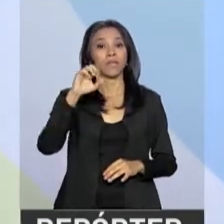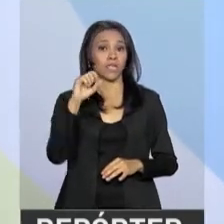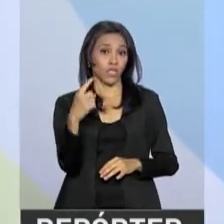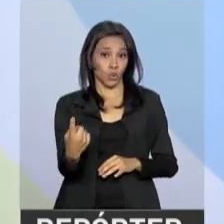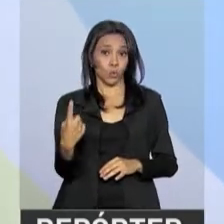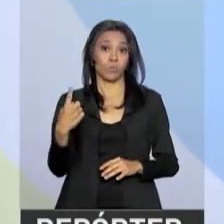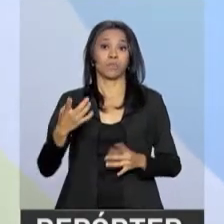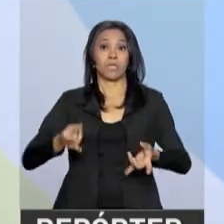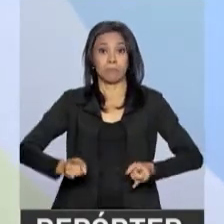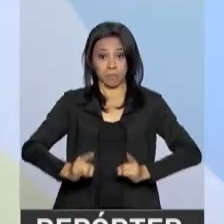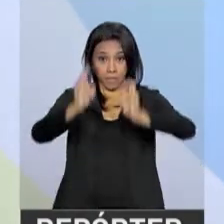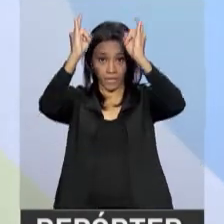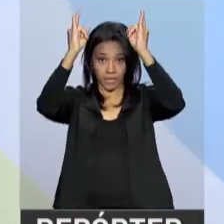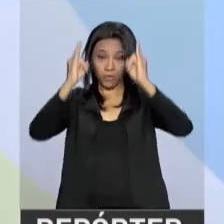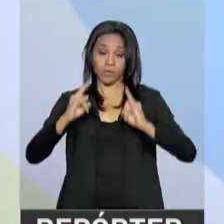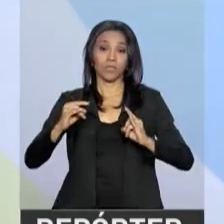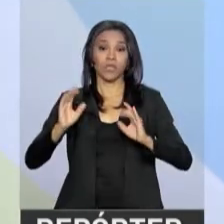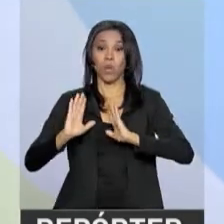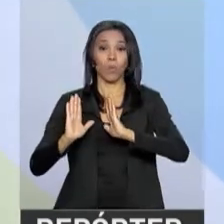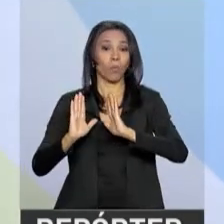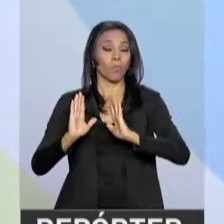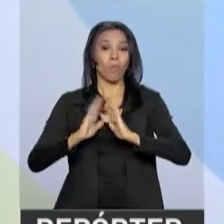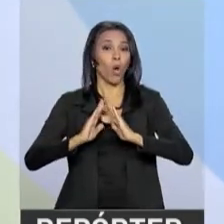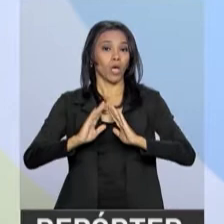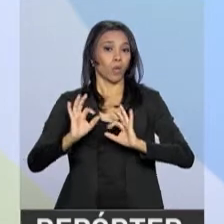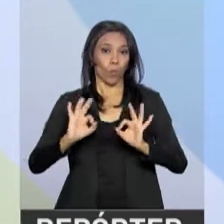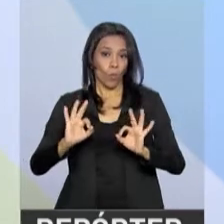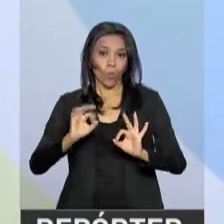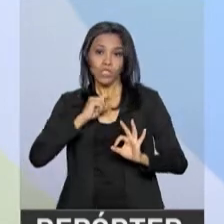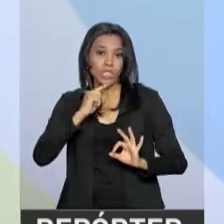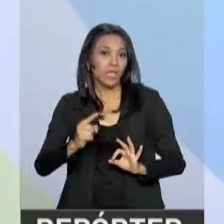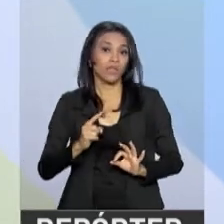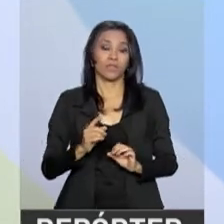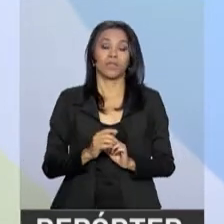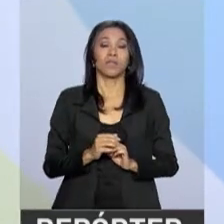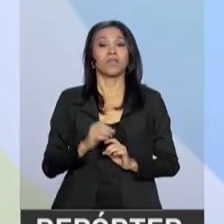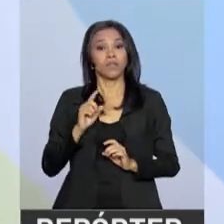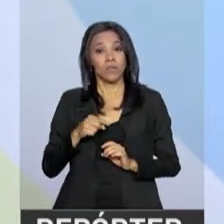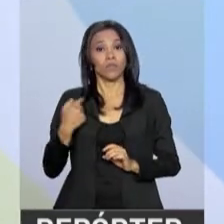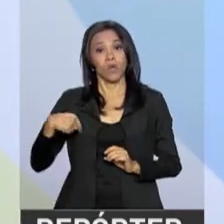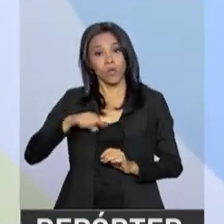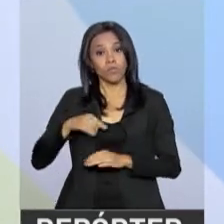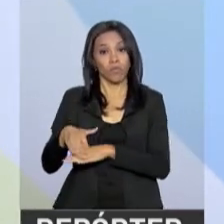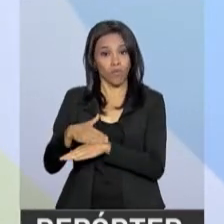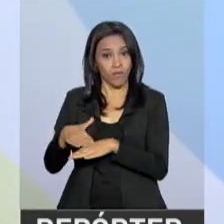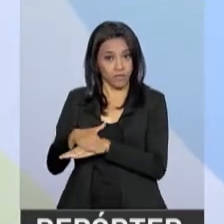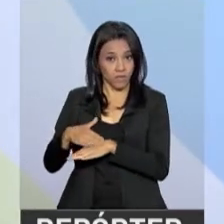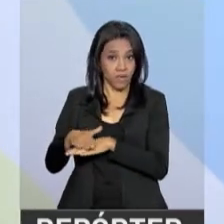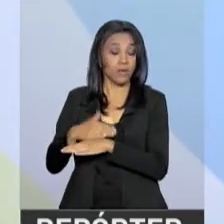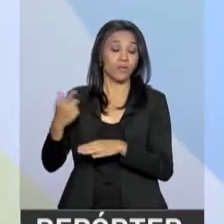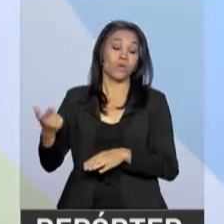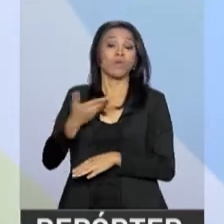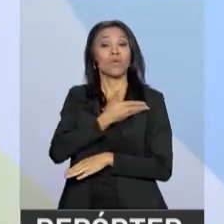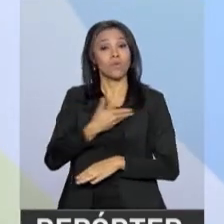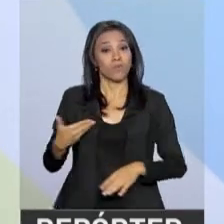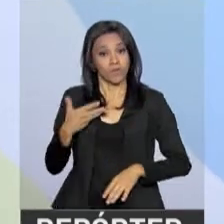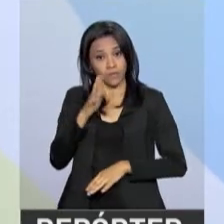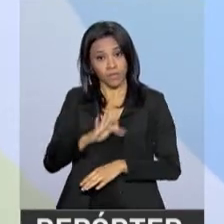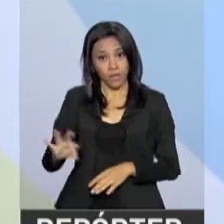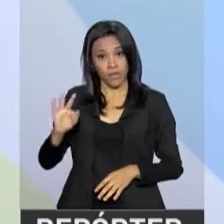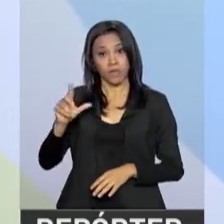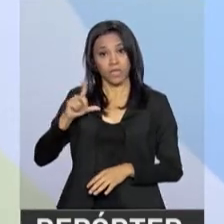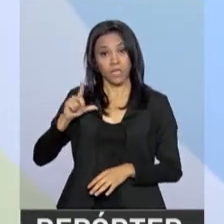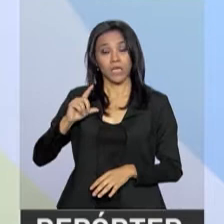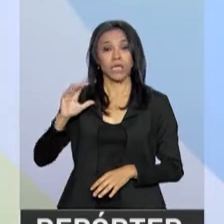estão desocupados. O Ministério das Cidades trabalha com a SPU, que é a Superintendência de Patrimônio da União, para que nós possamos